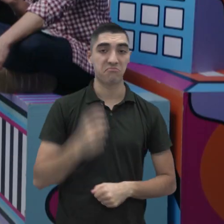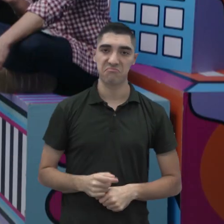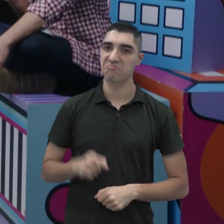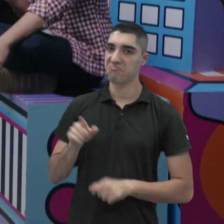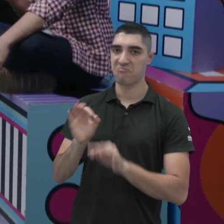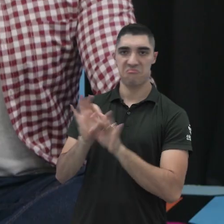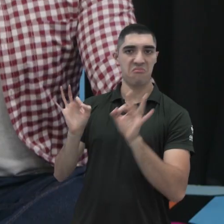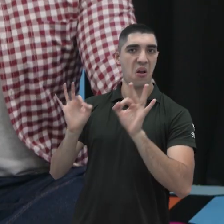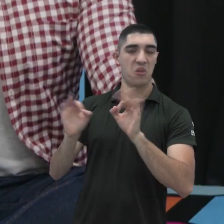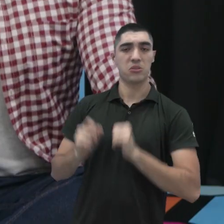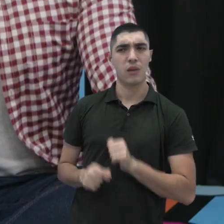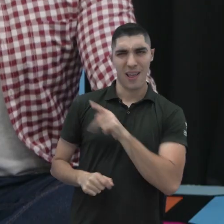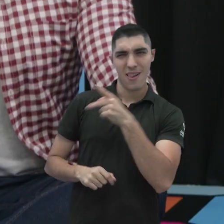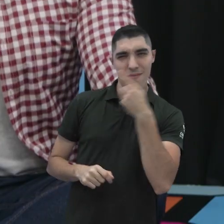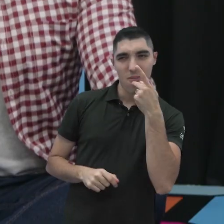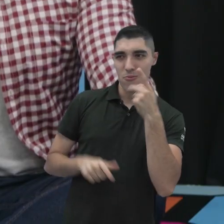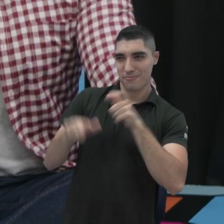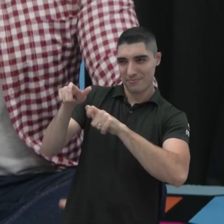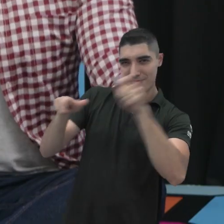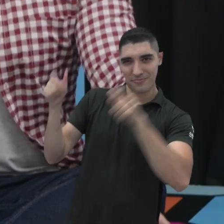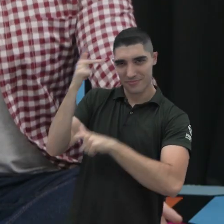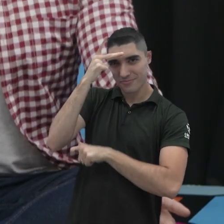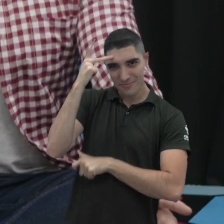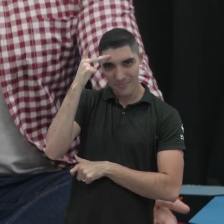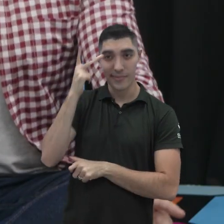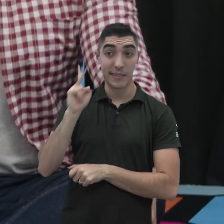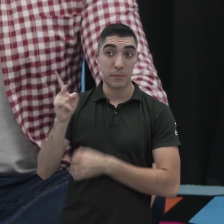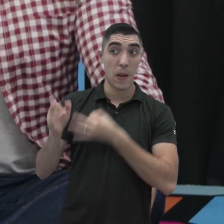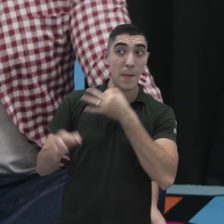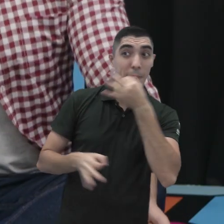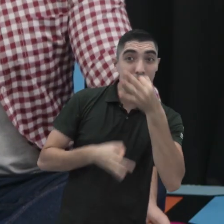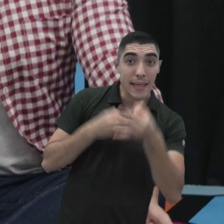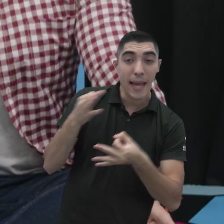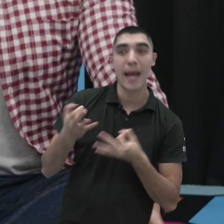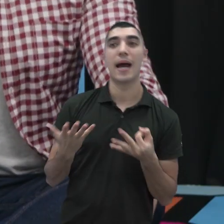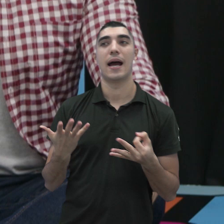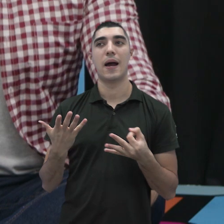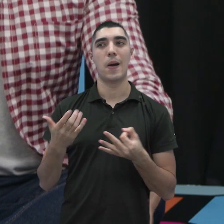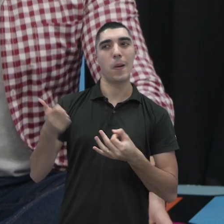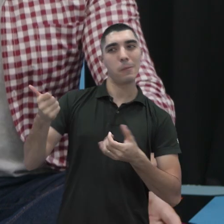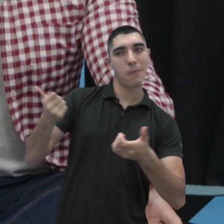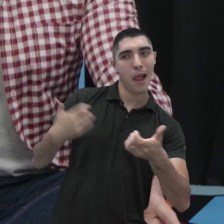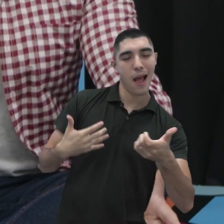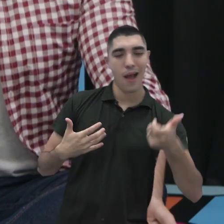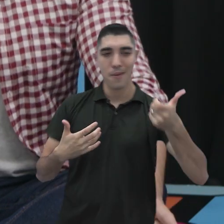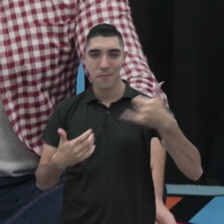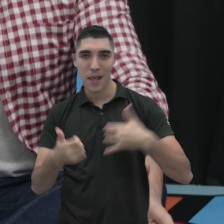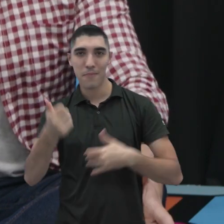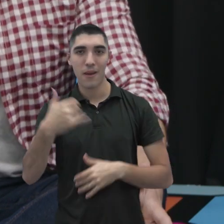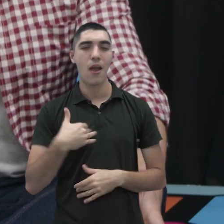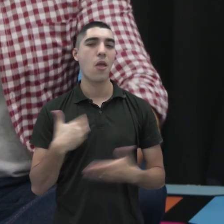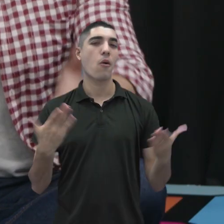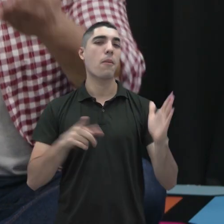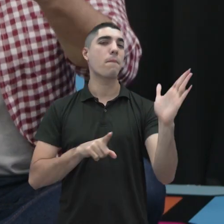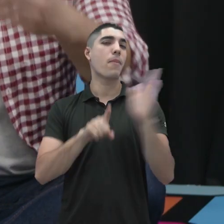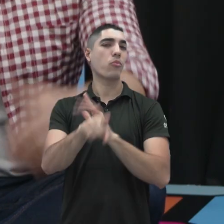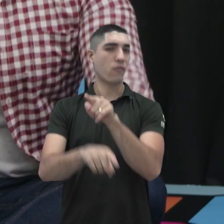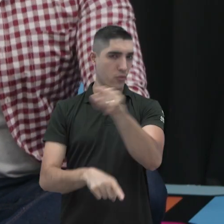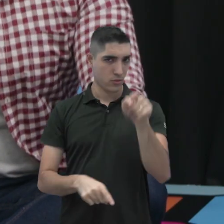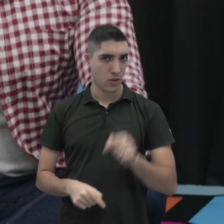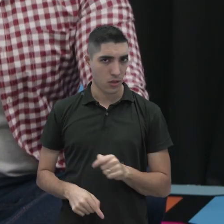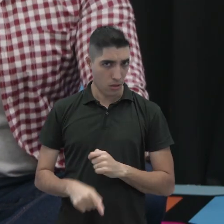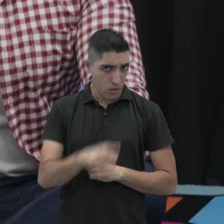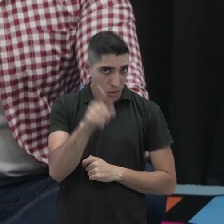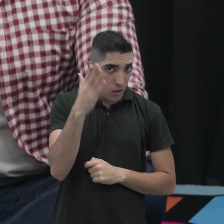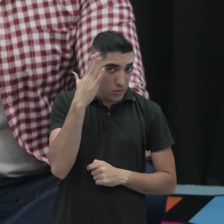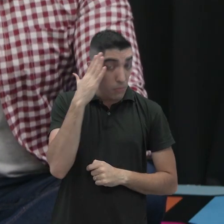Excelente. Ele falou a respeito de pessoas, né, palpitando, dando as suas opiniões e tudo mais. Perguntar para você que